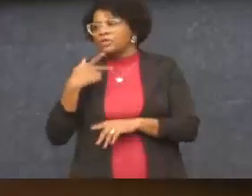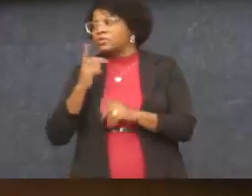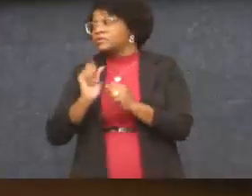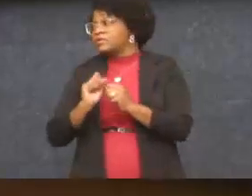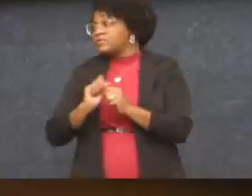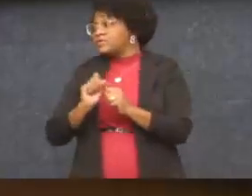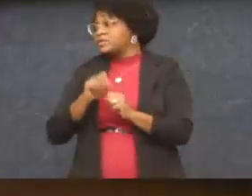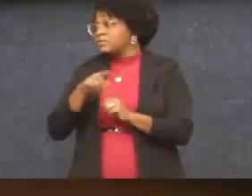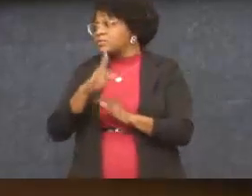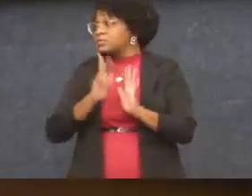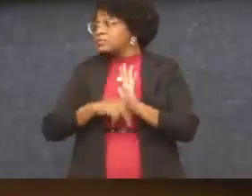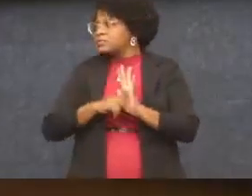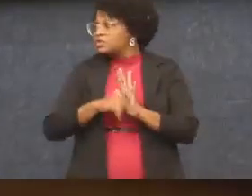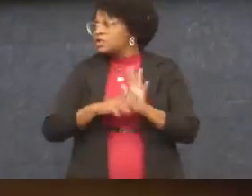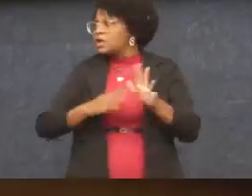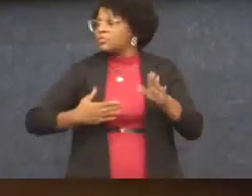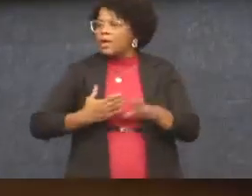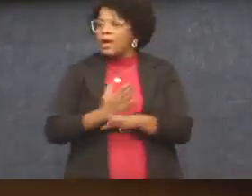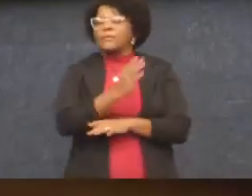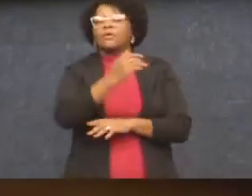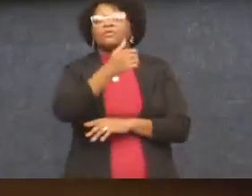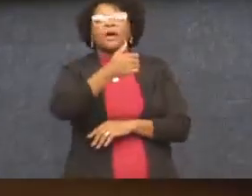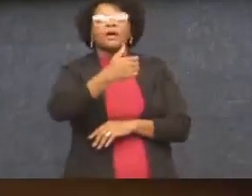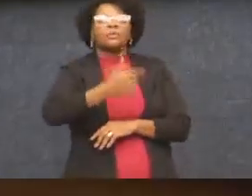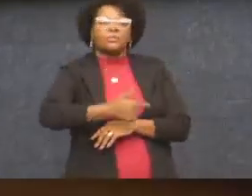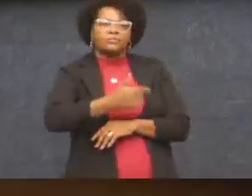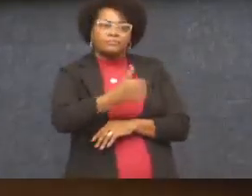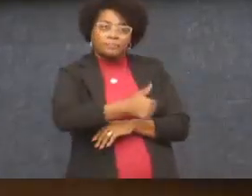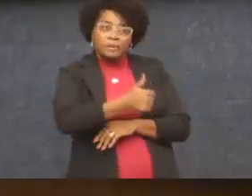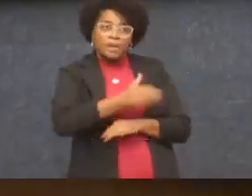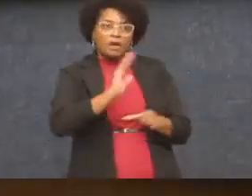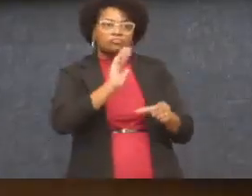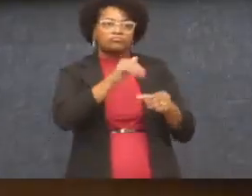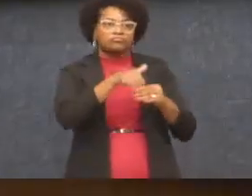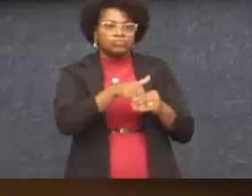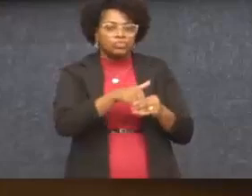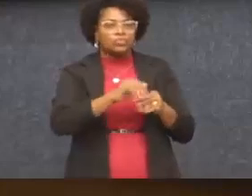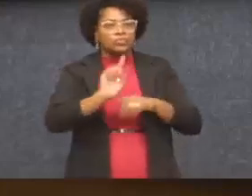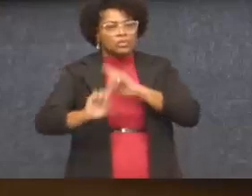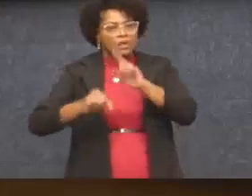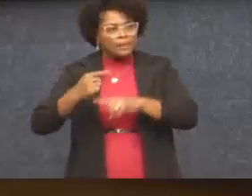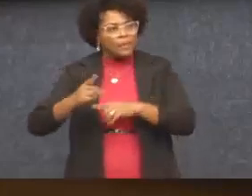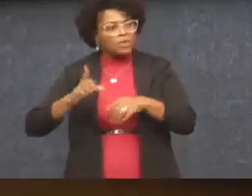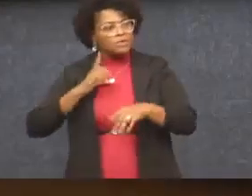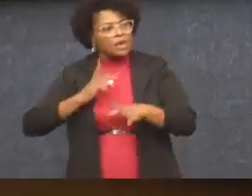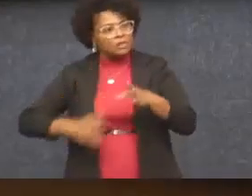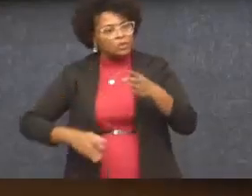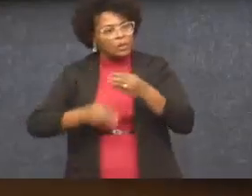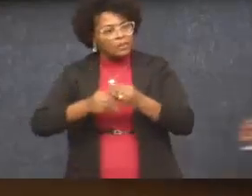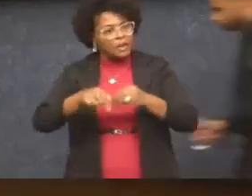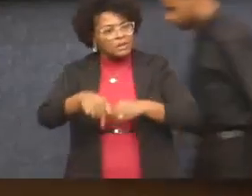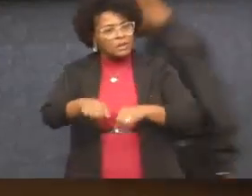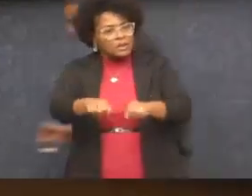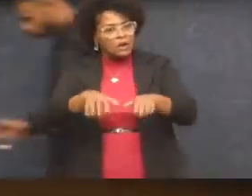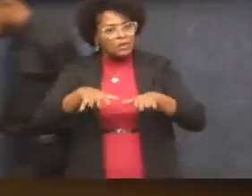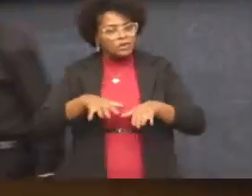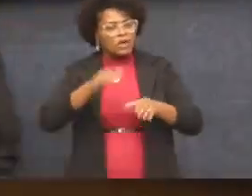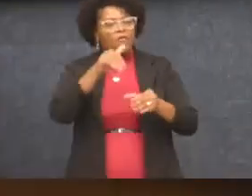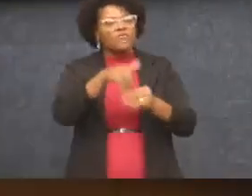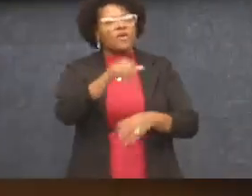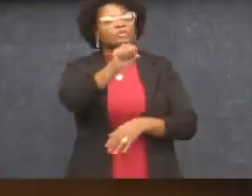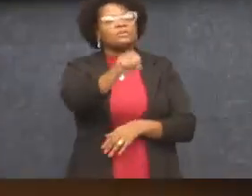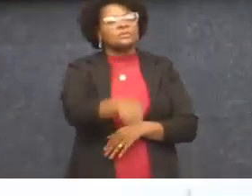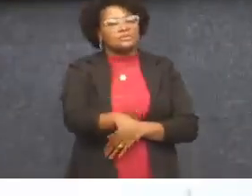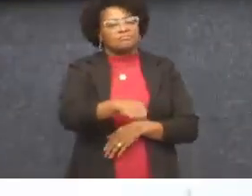a gente aprovando em primeiro turno, seguimos depois para apreciação das emendas nas comissões. Então, voto sim para esse importante